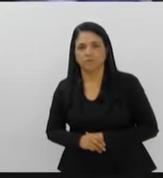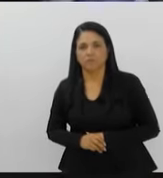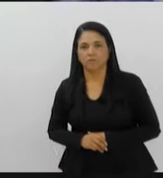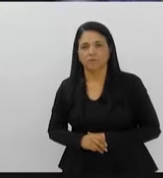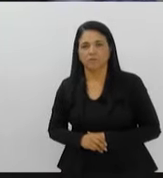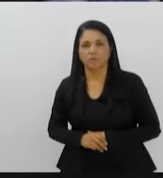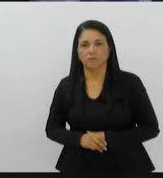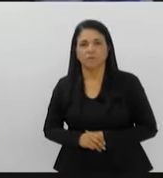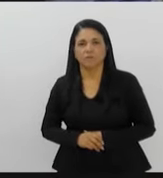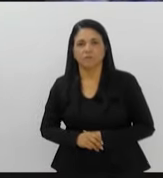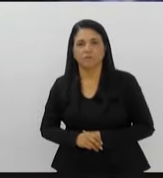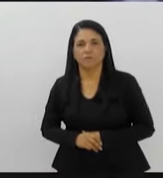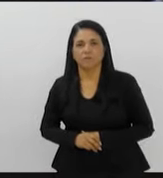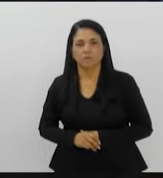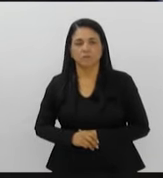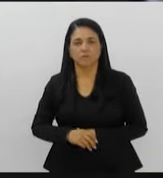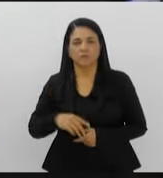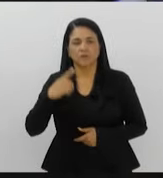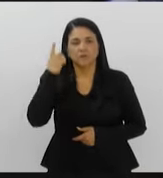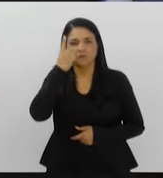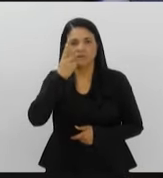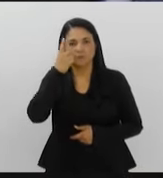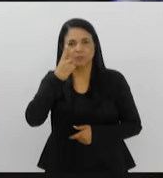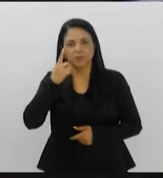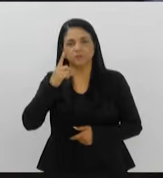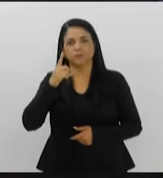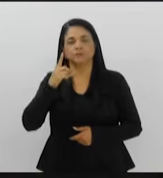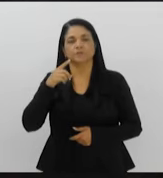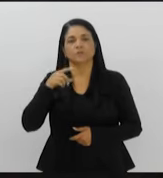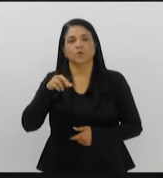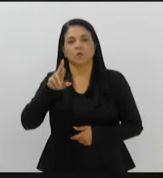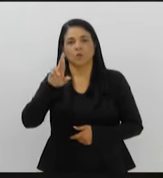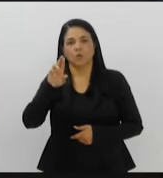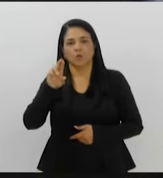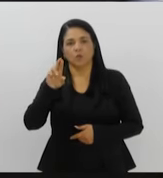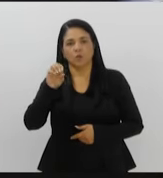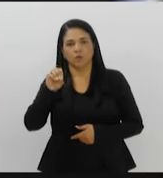Nosso nobre deputado Rodrigo Amorim.